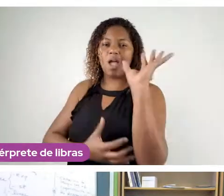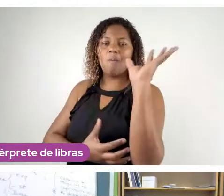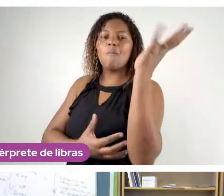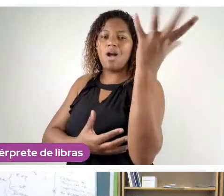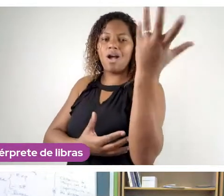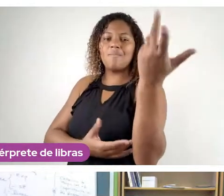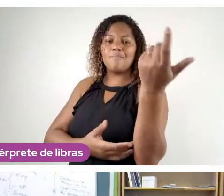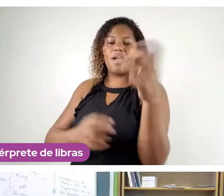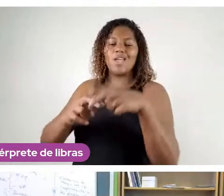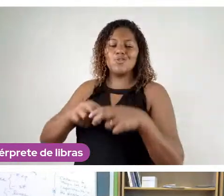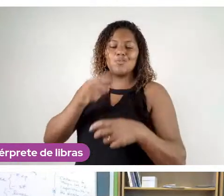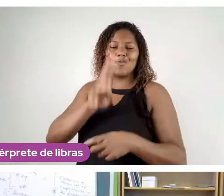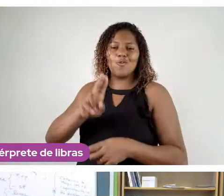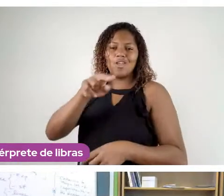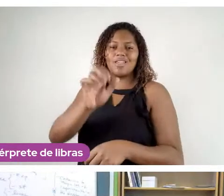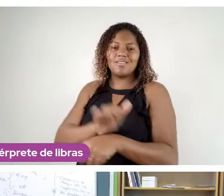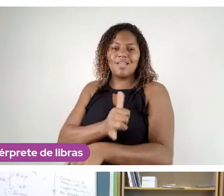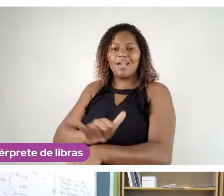comunitario.